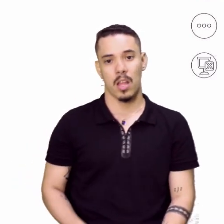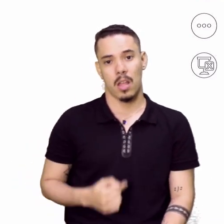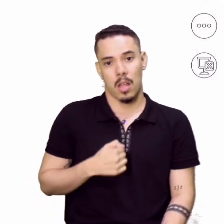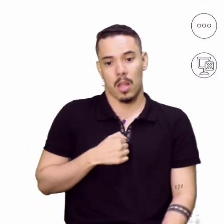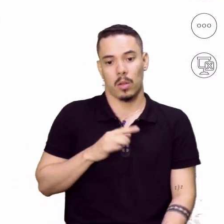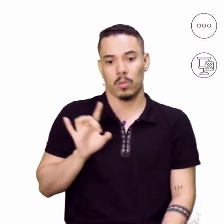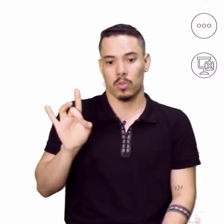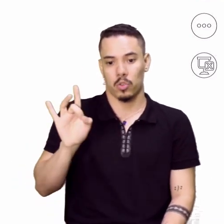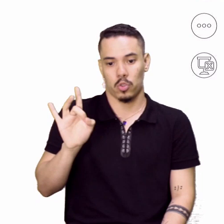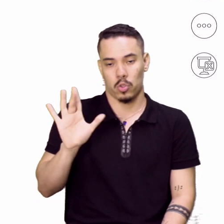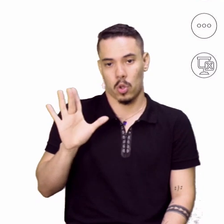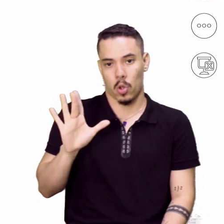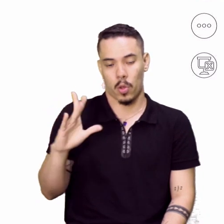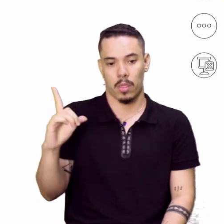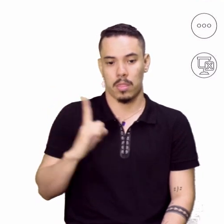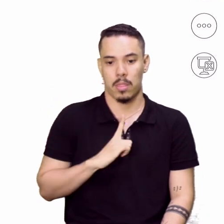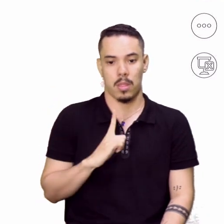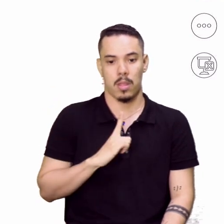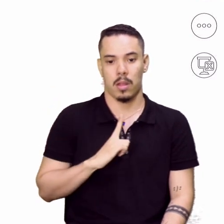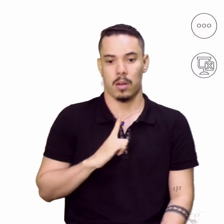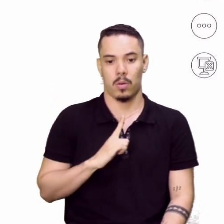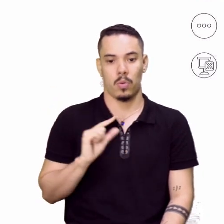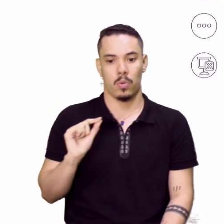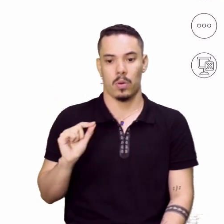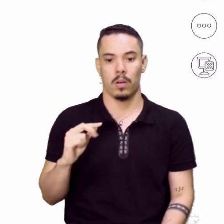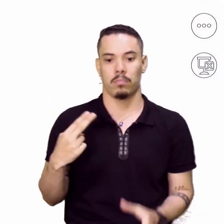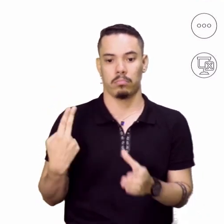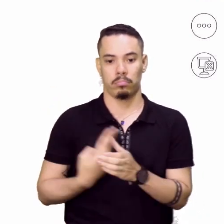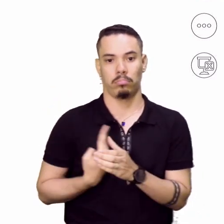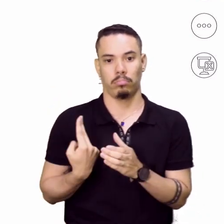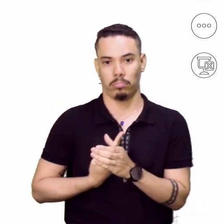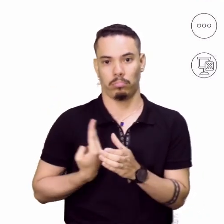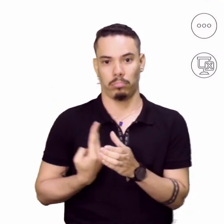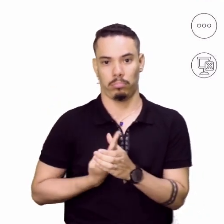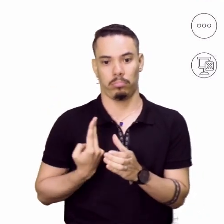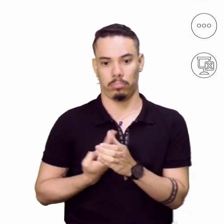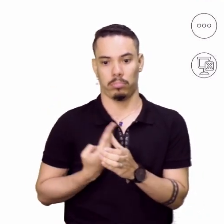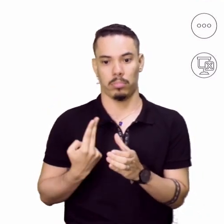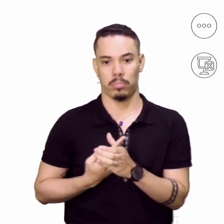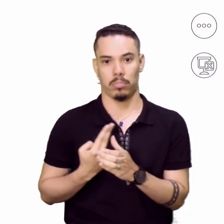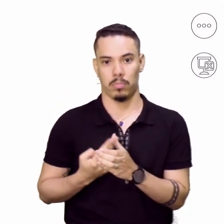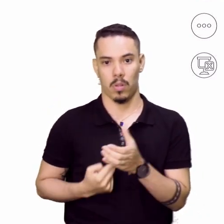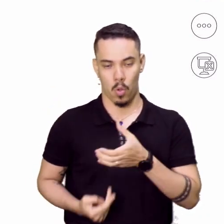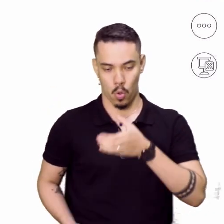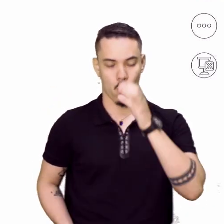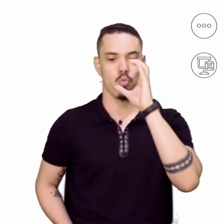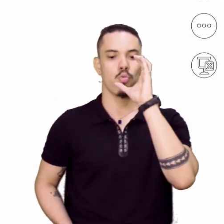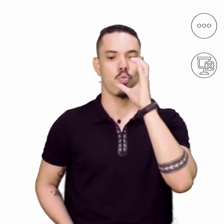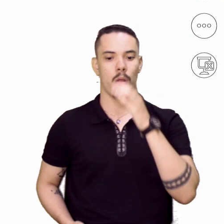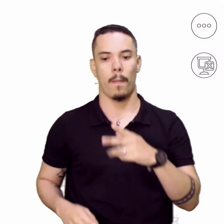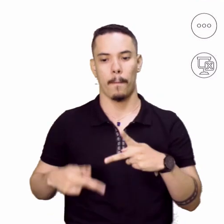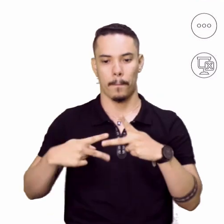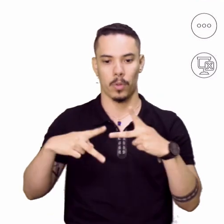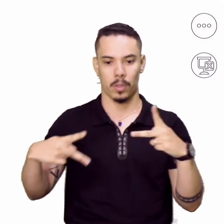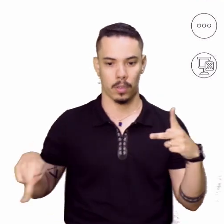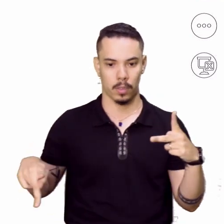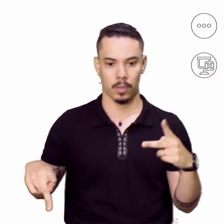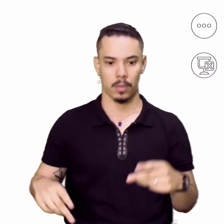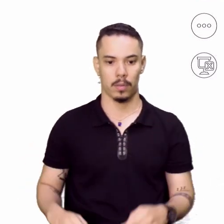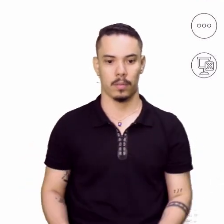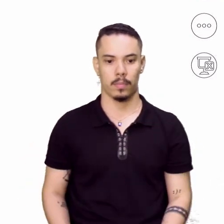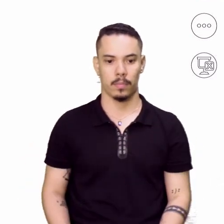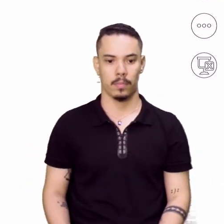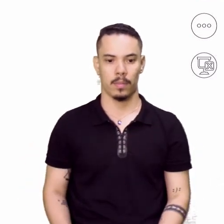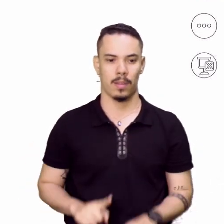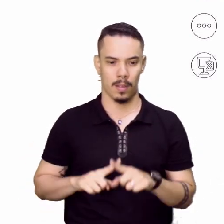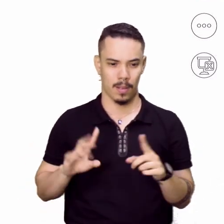apenasi aí ou tomarei meu de protea l coloca frango